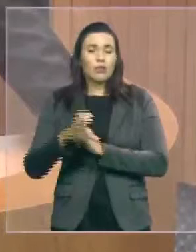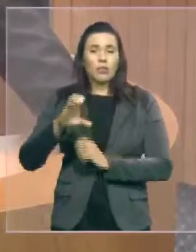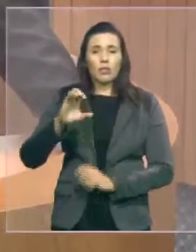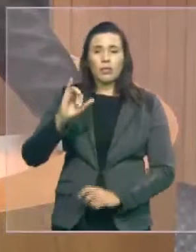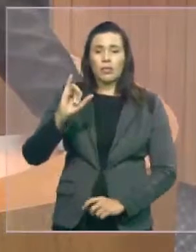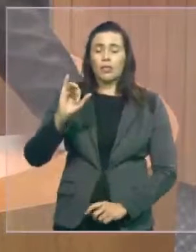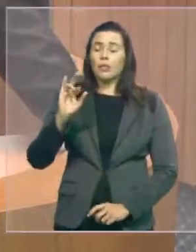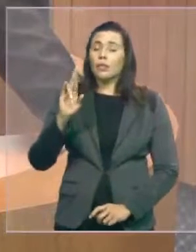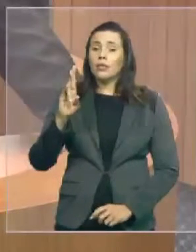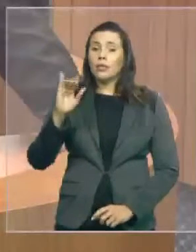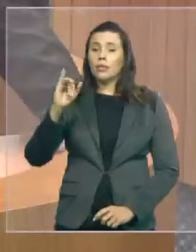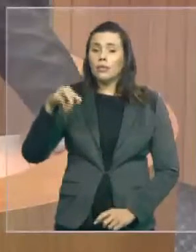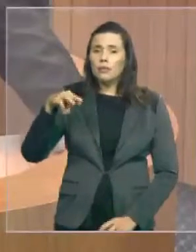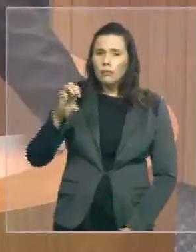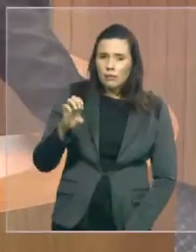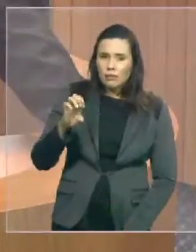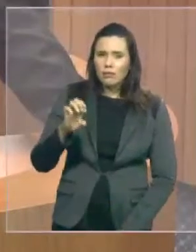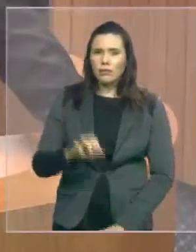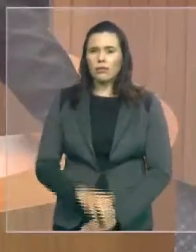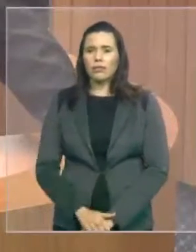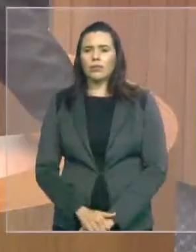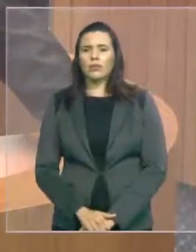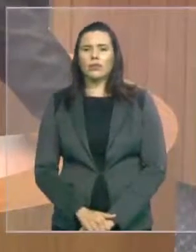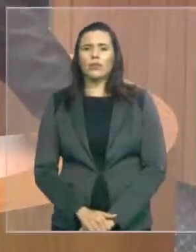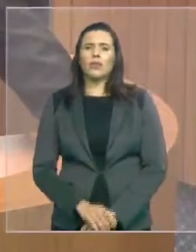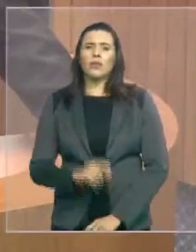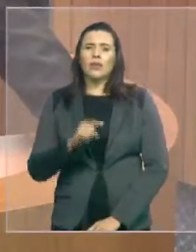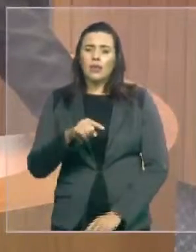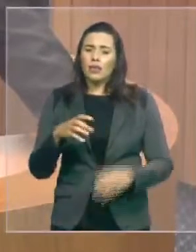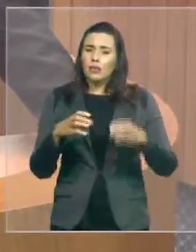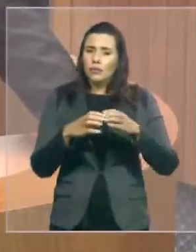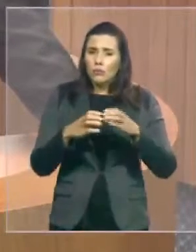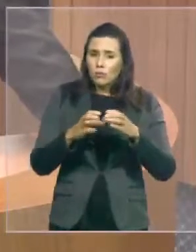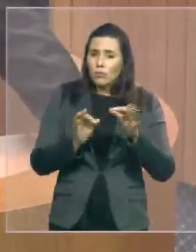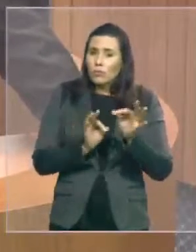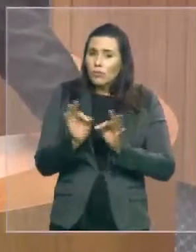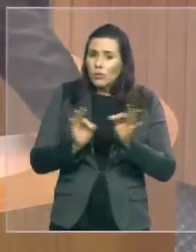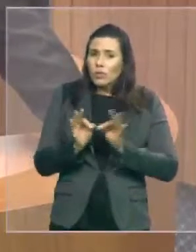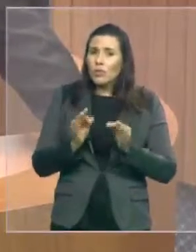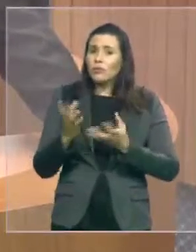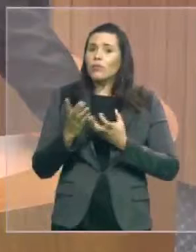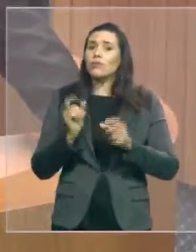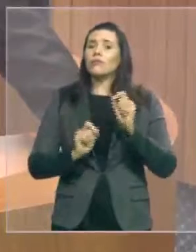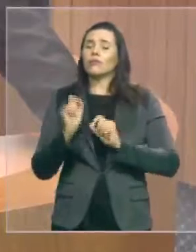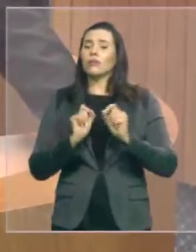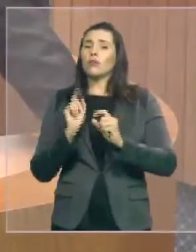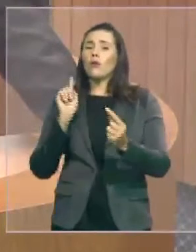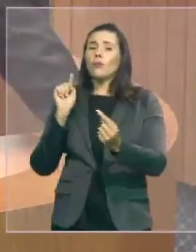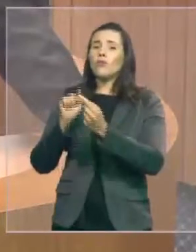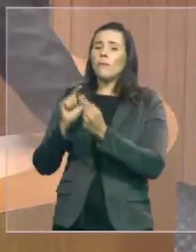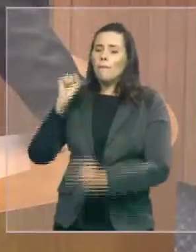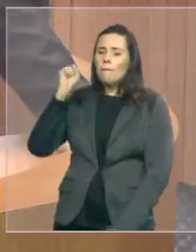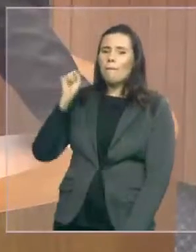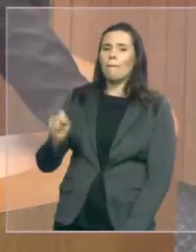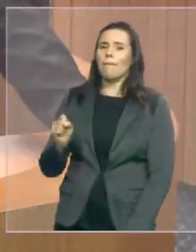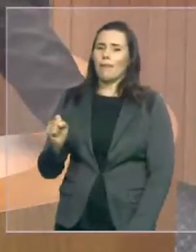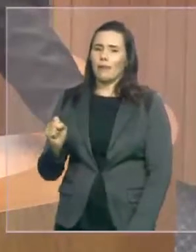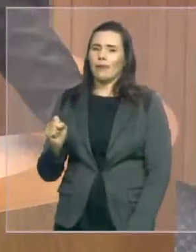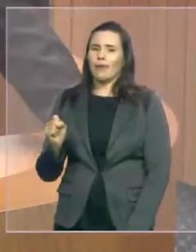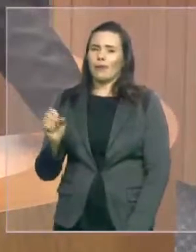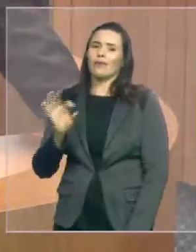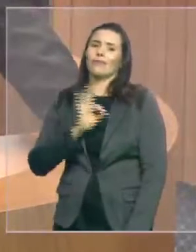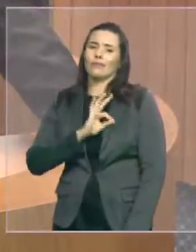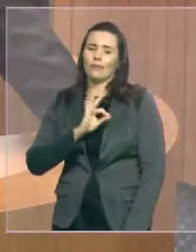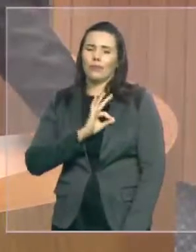policiais, querem a morte dos policiais. E a função nossa como parlamentar é a função do